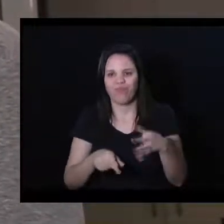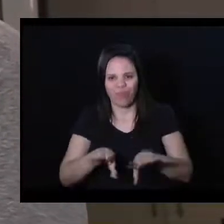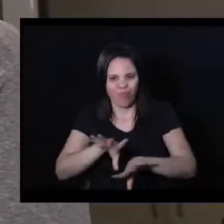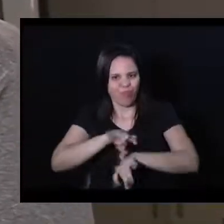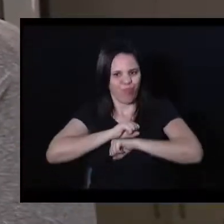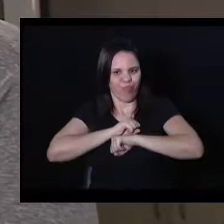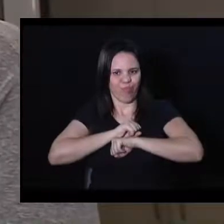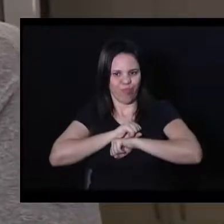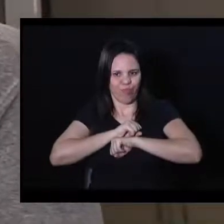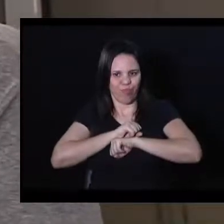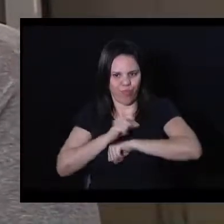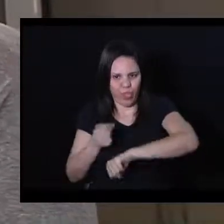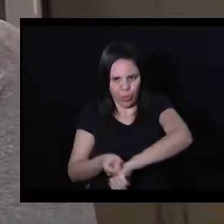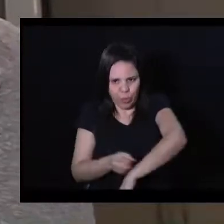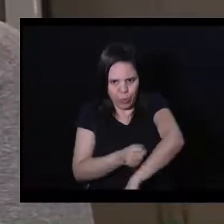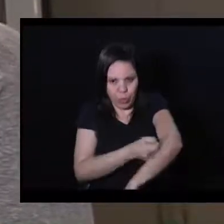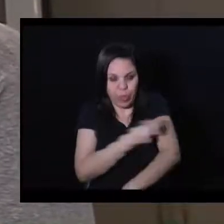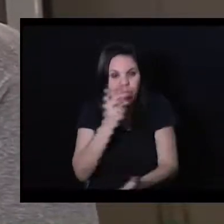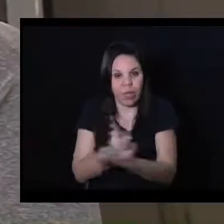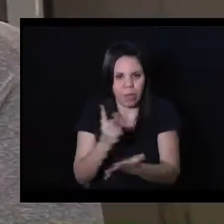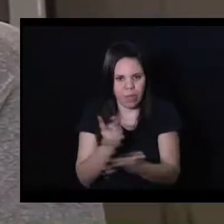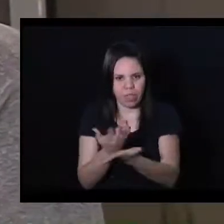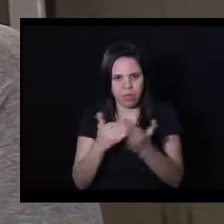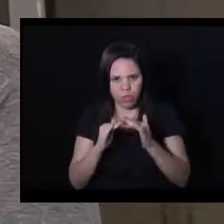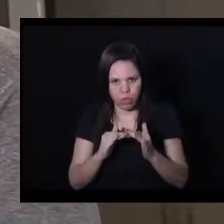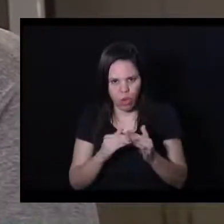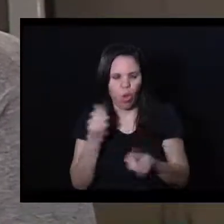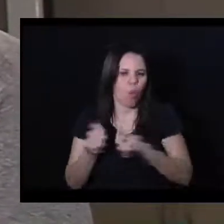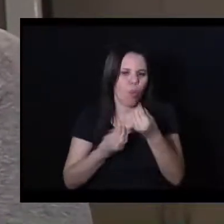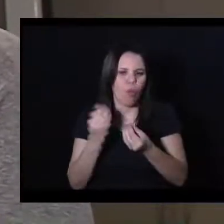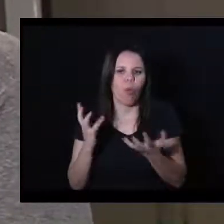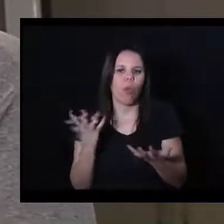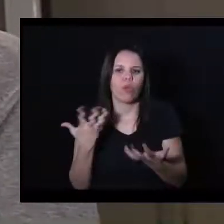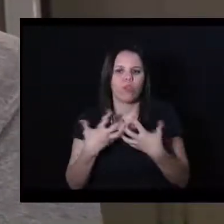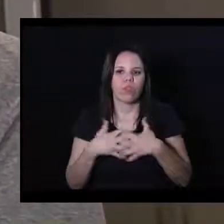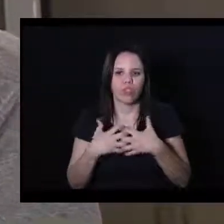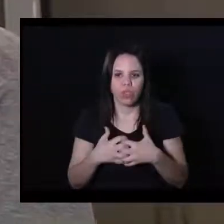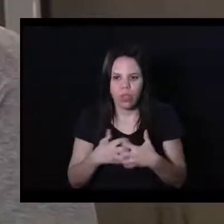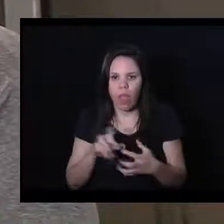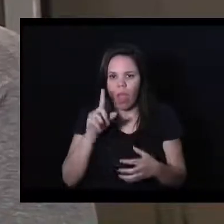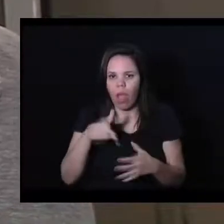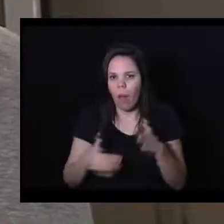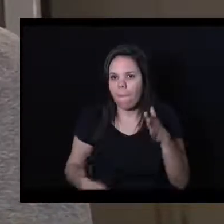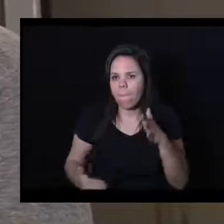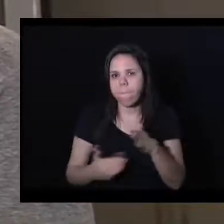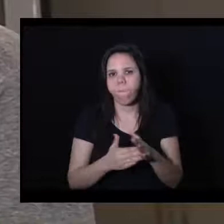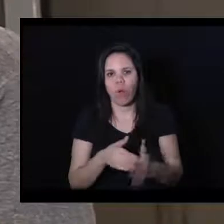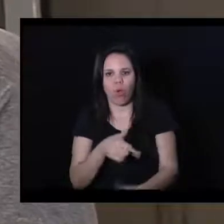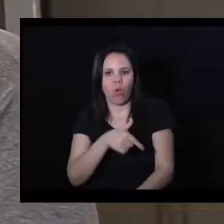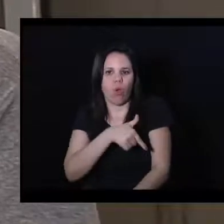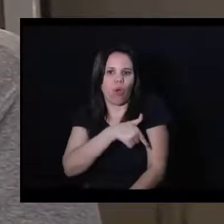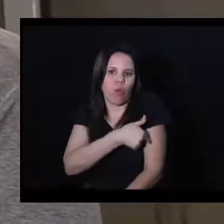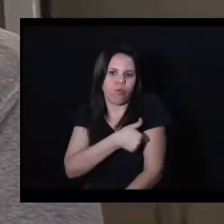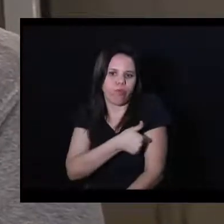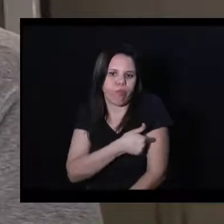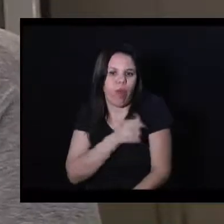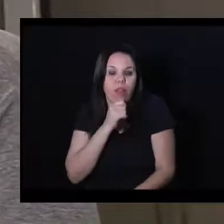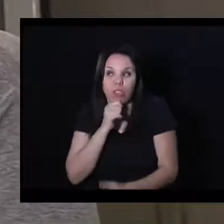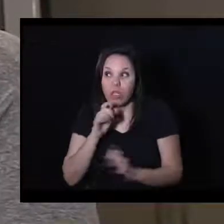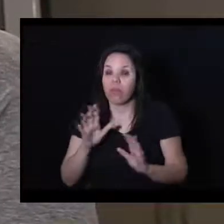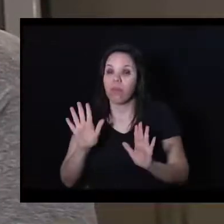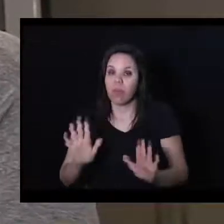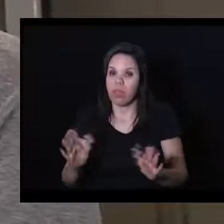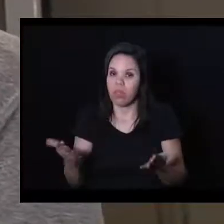creche. Então, como que funciona? Nós trabalhamos com o que a gente chama de bloqueio vacinal. Ou seja, todas as crianças e adultos